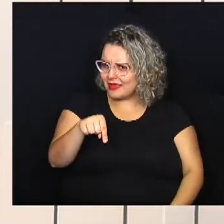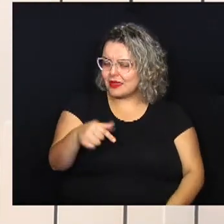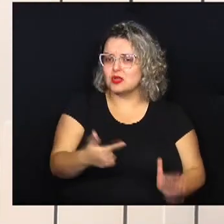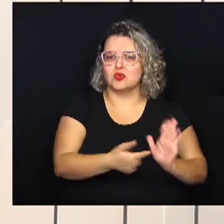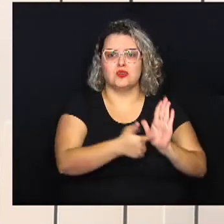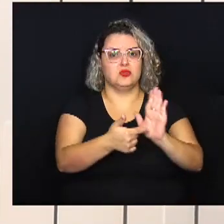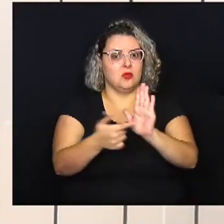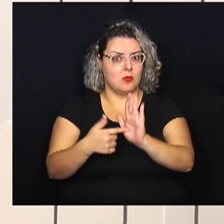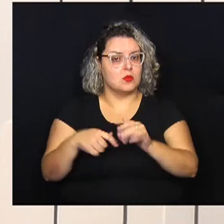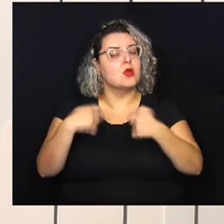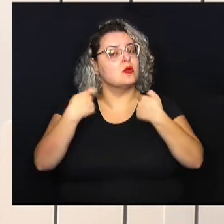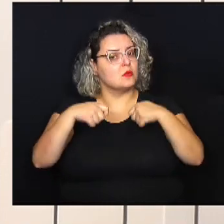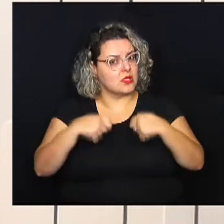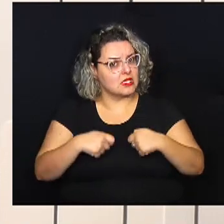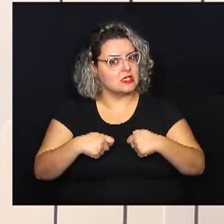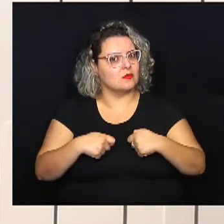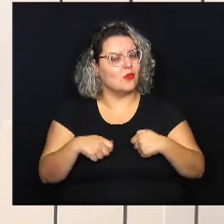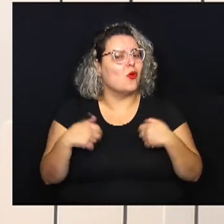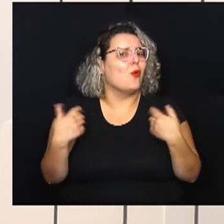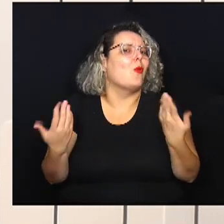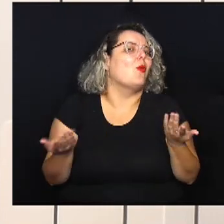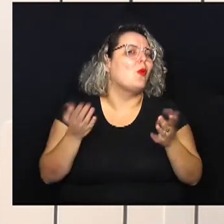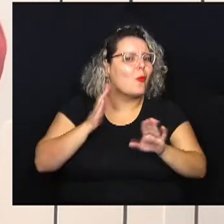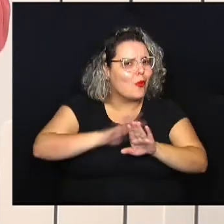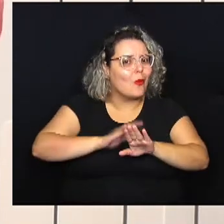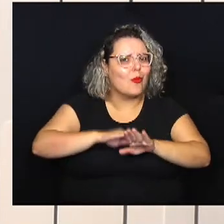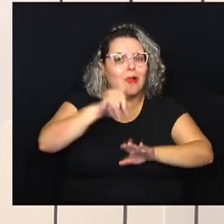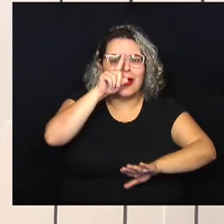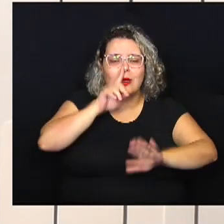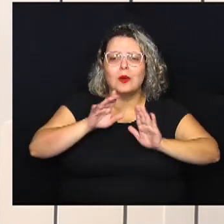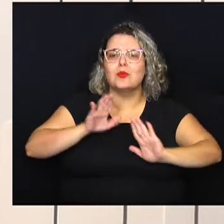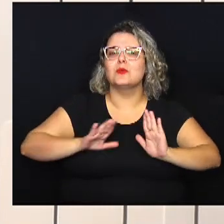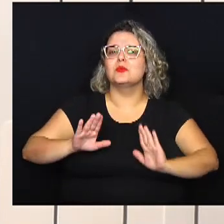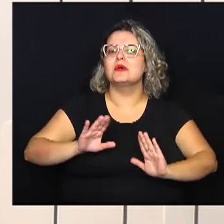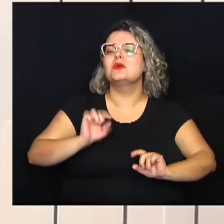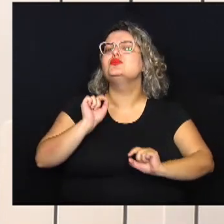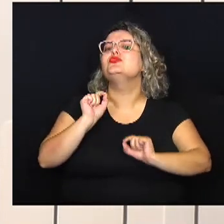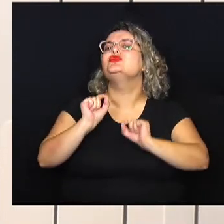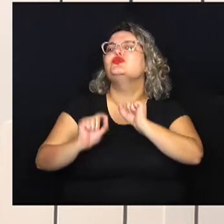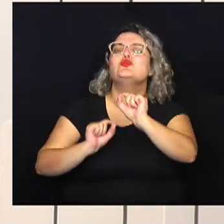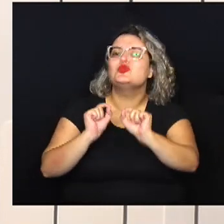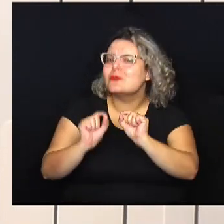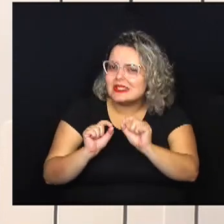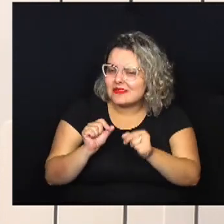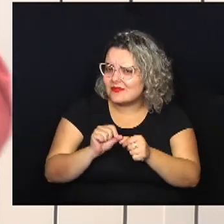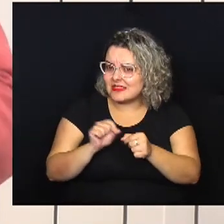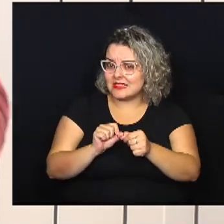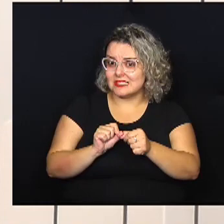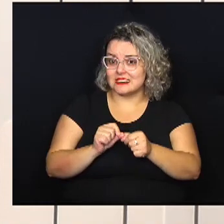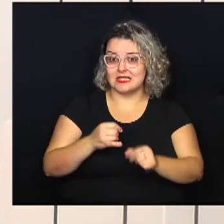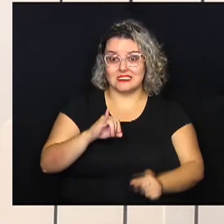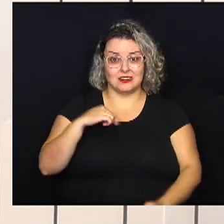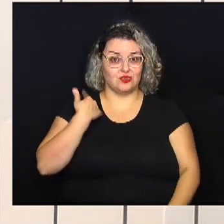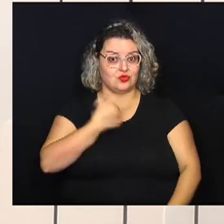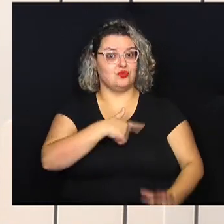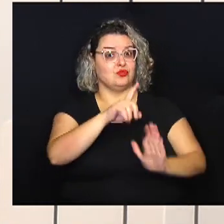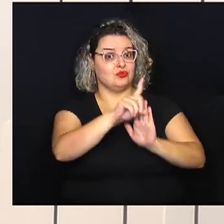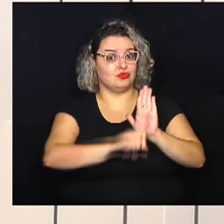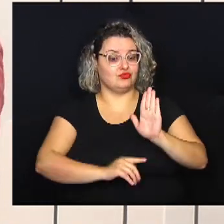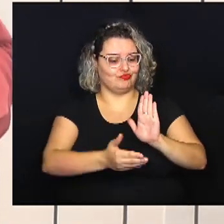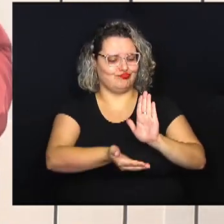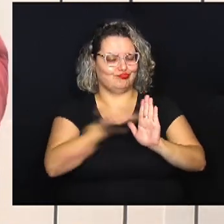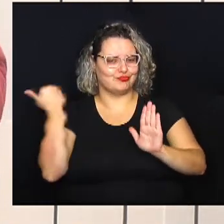que precisamos tomar que tipo de cuidados e o que fazer caso o nosso direito seja